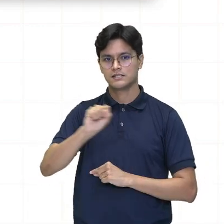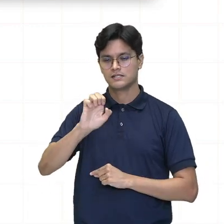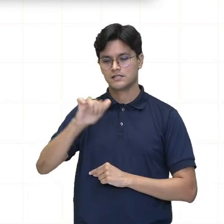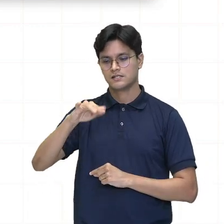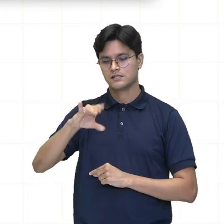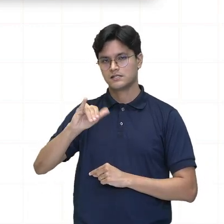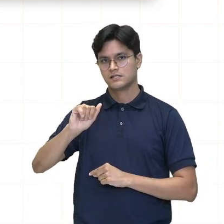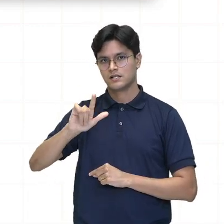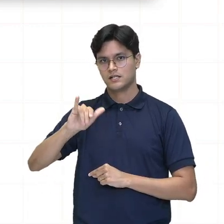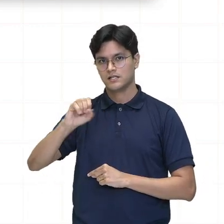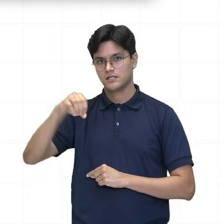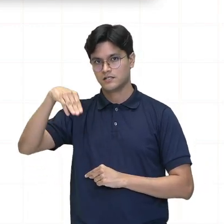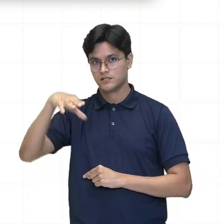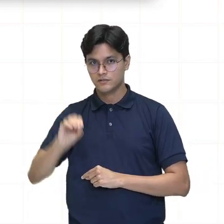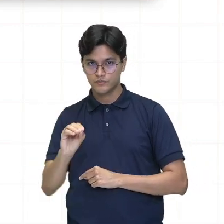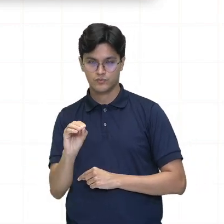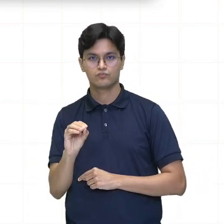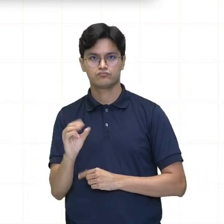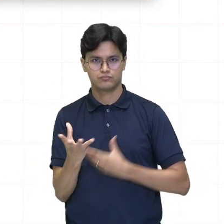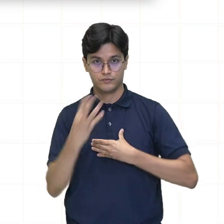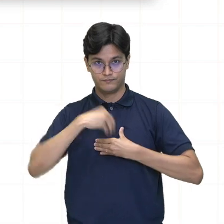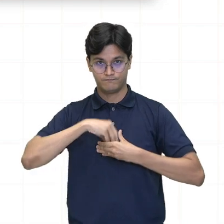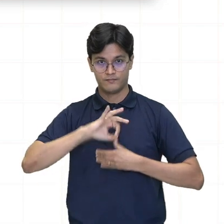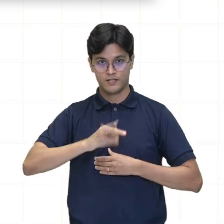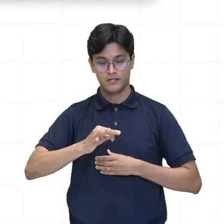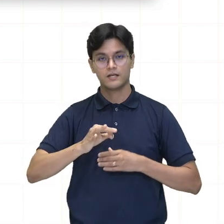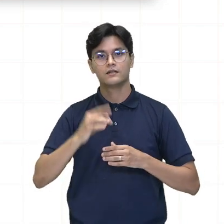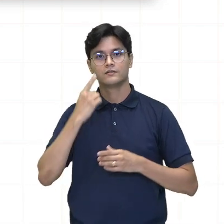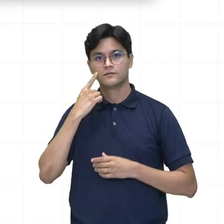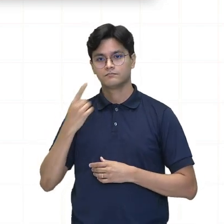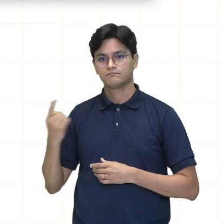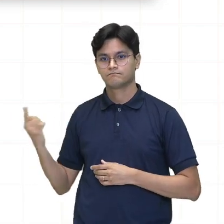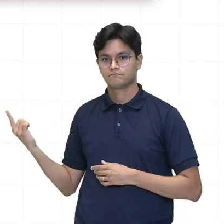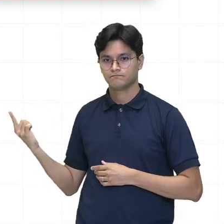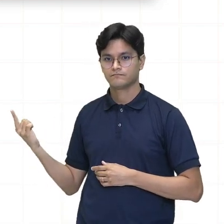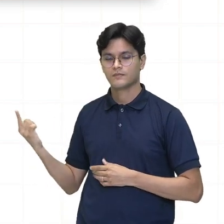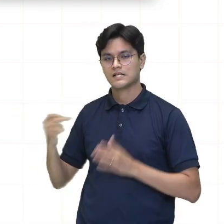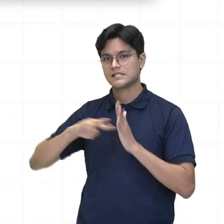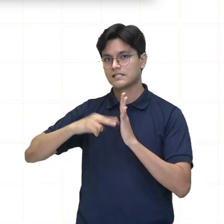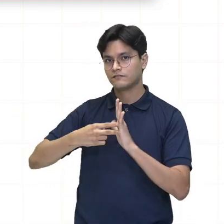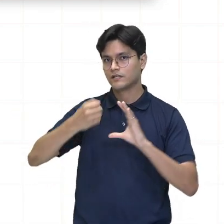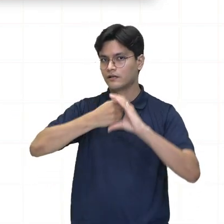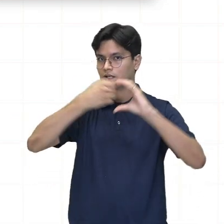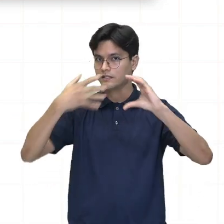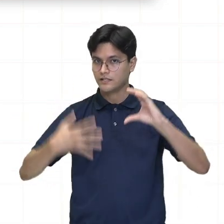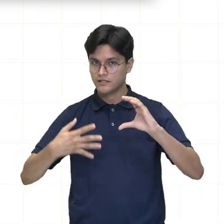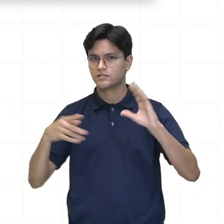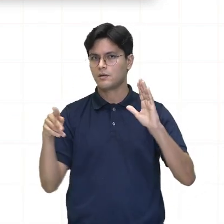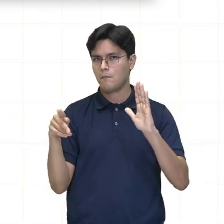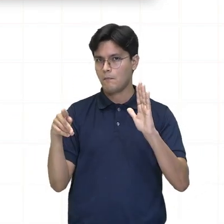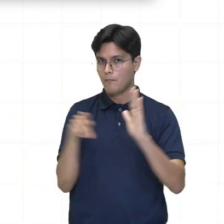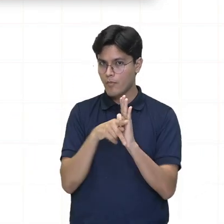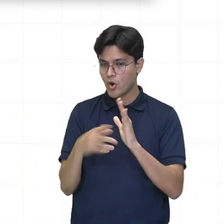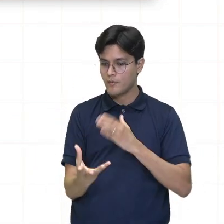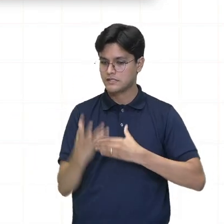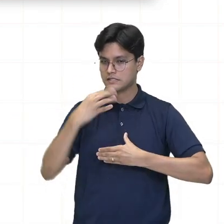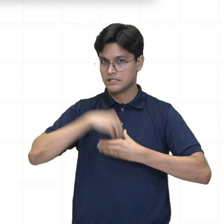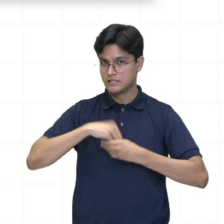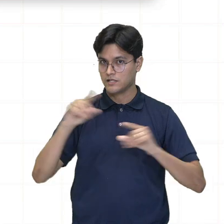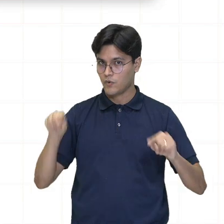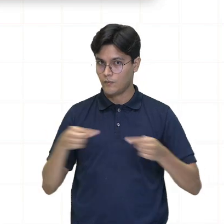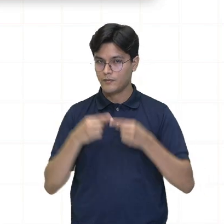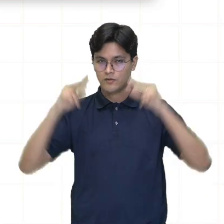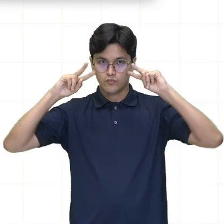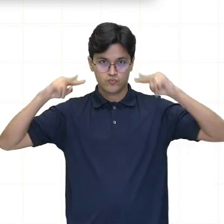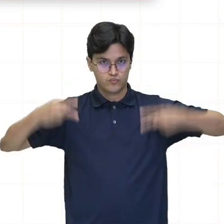natural e central. Essa propriedade não poderia ser observada em nenhuma outra espécie. Ou seja, o homem por si